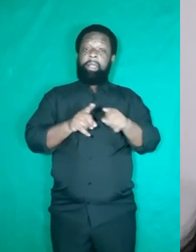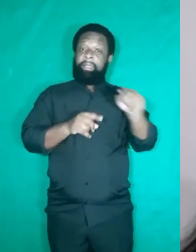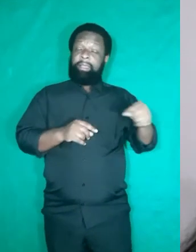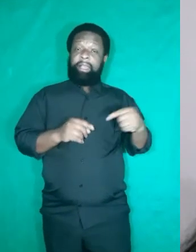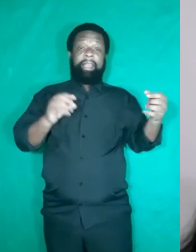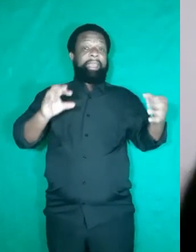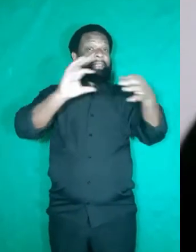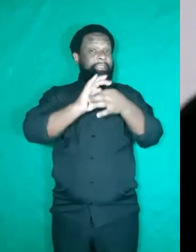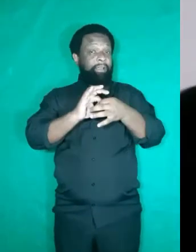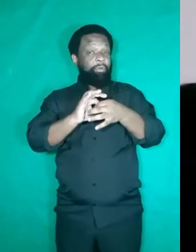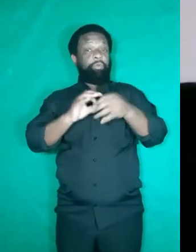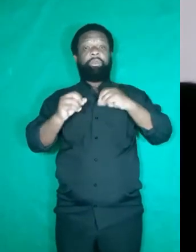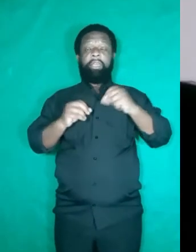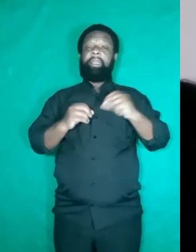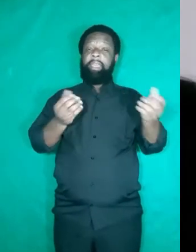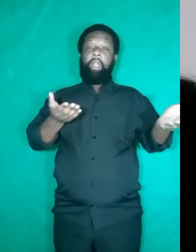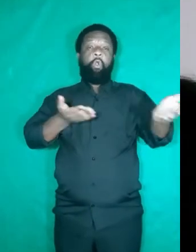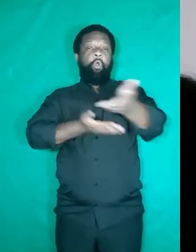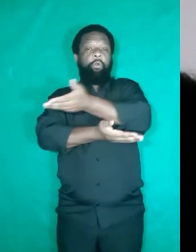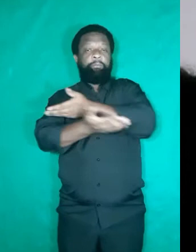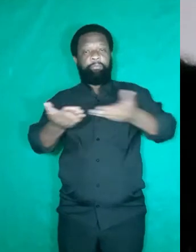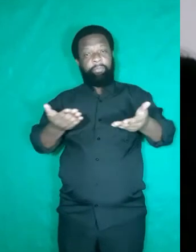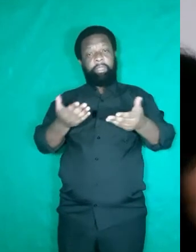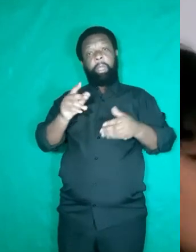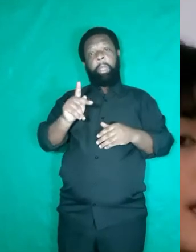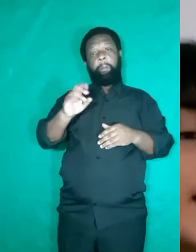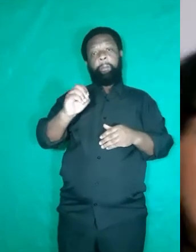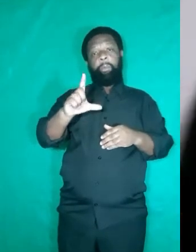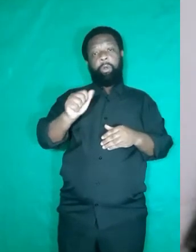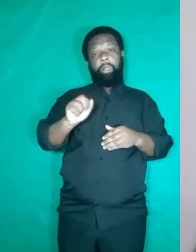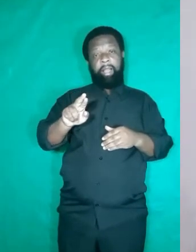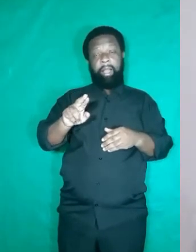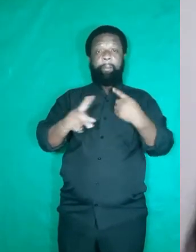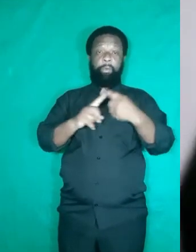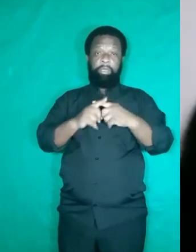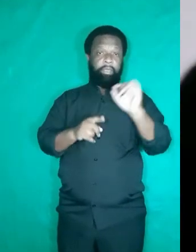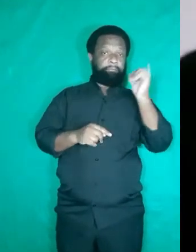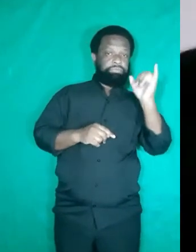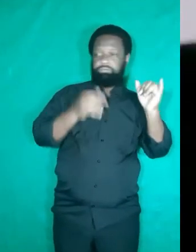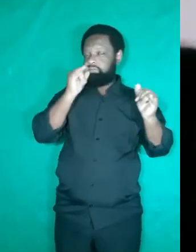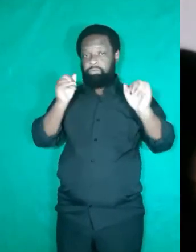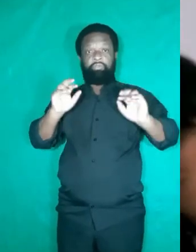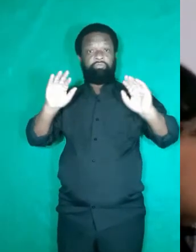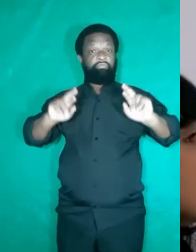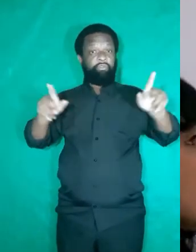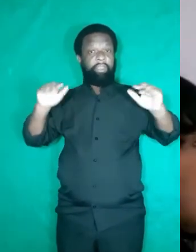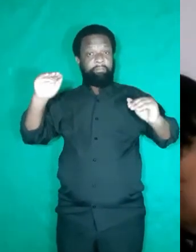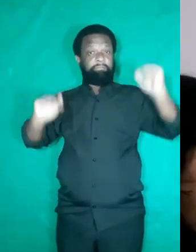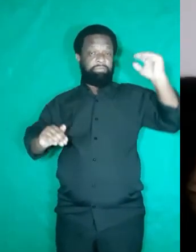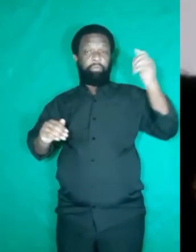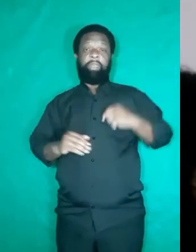covalentes, polares, porque existe diferença de eletronegatividade entre carbono e hidrogênio. E em relação